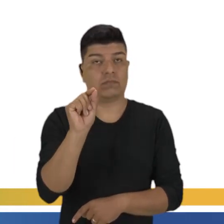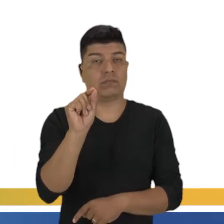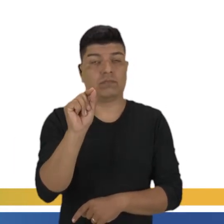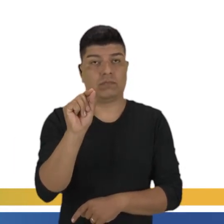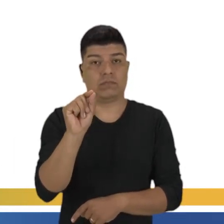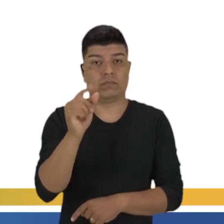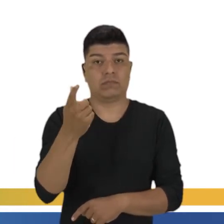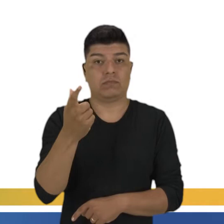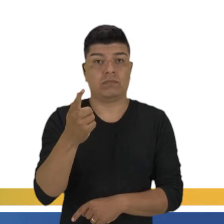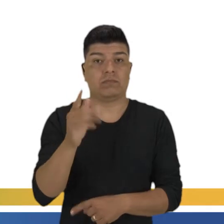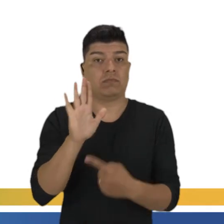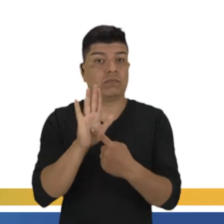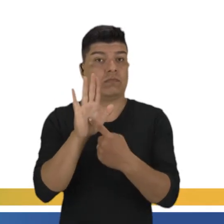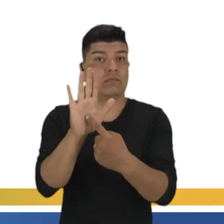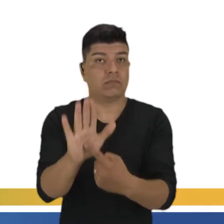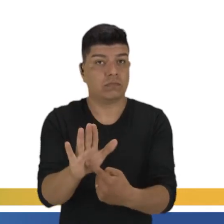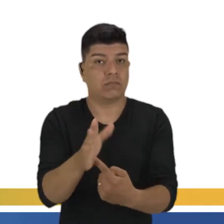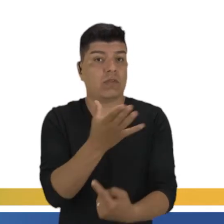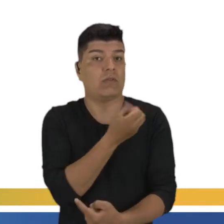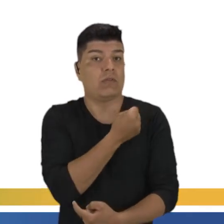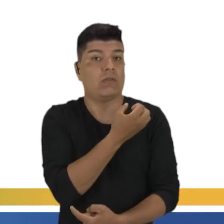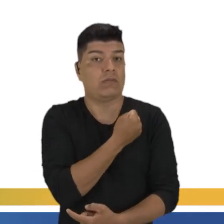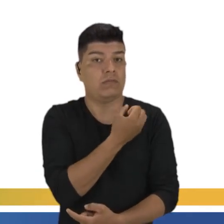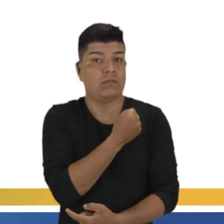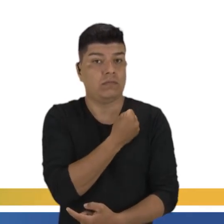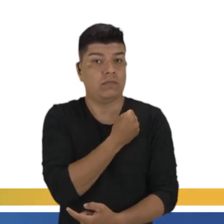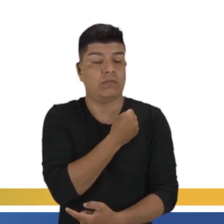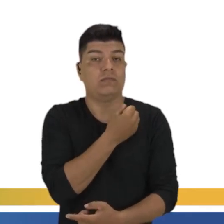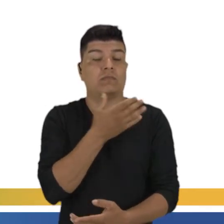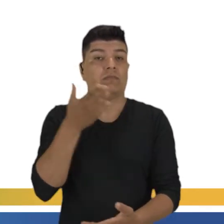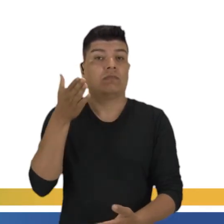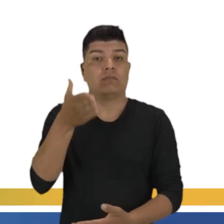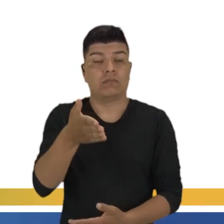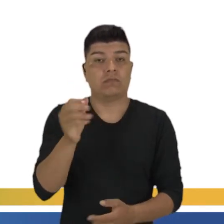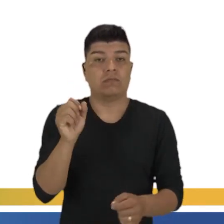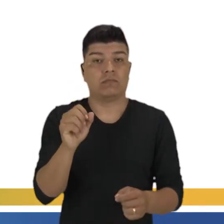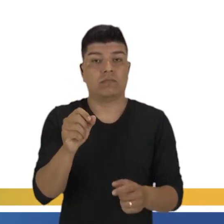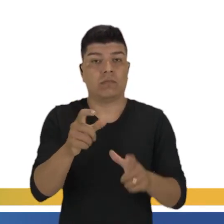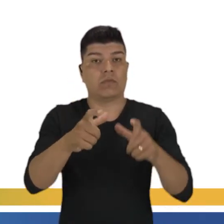a disposição numérica, no sentido de